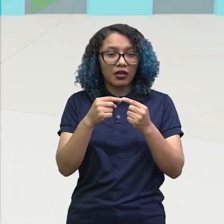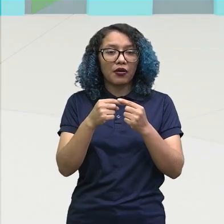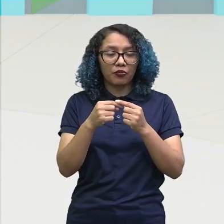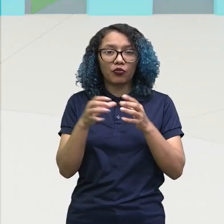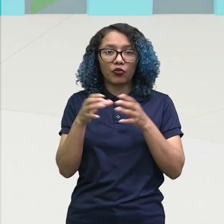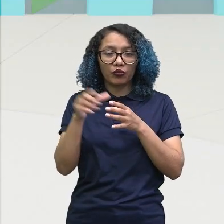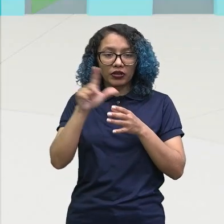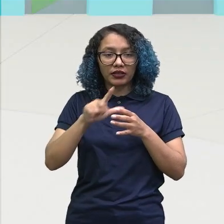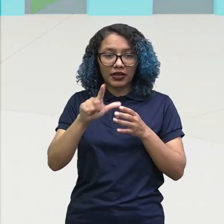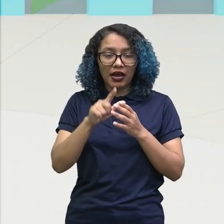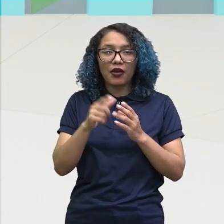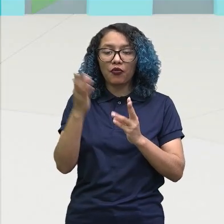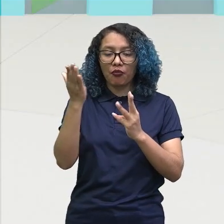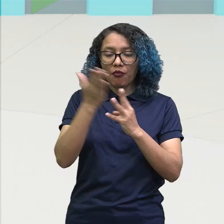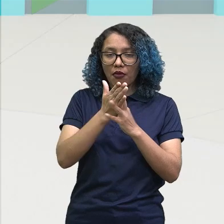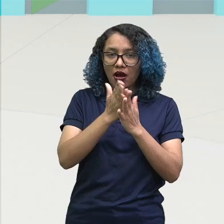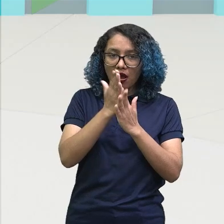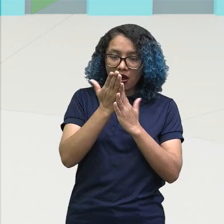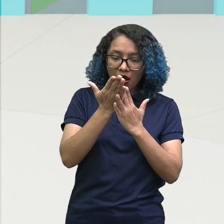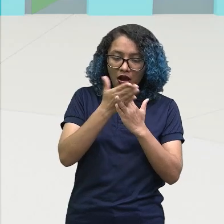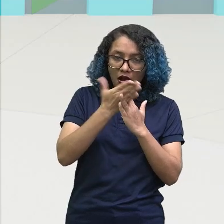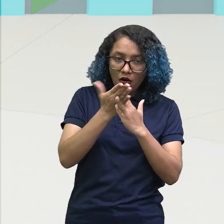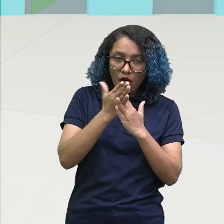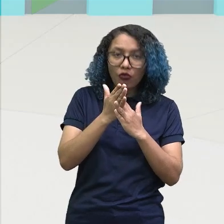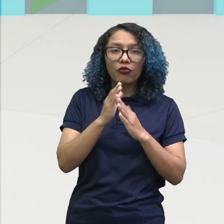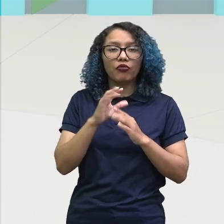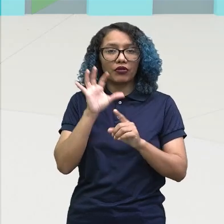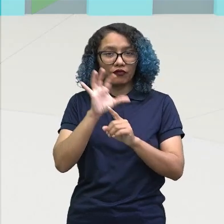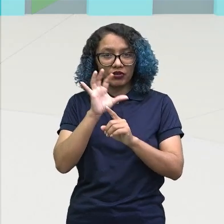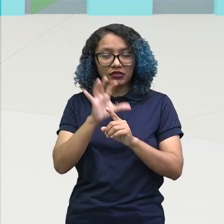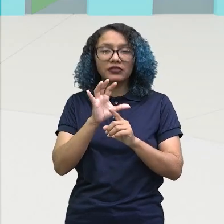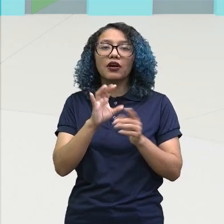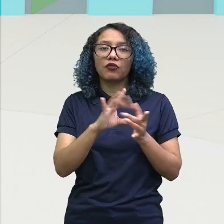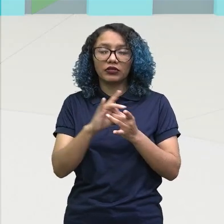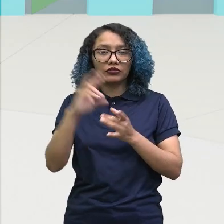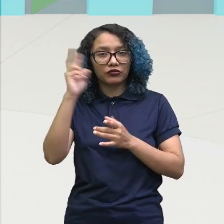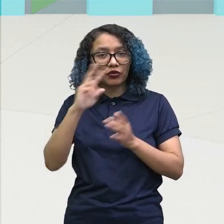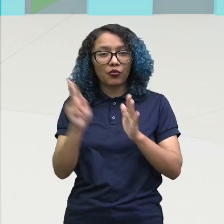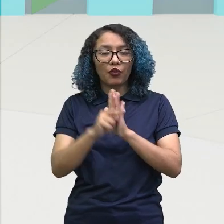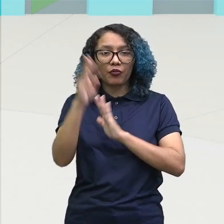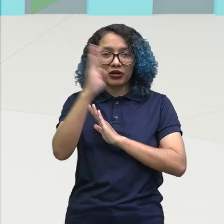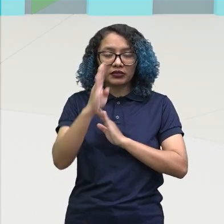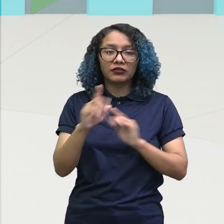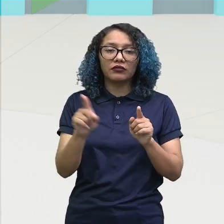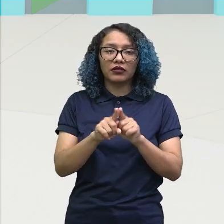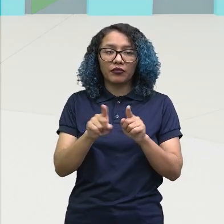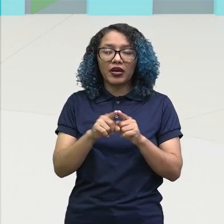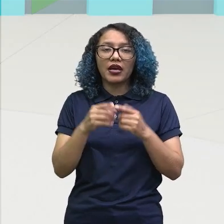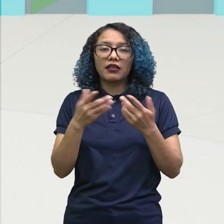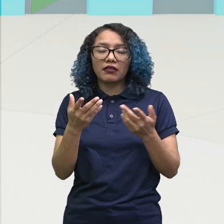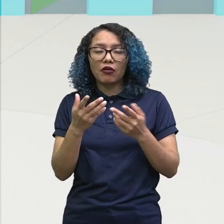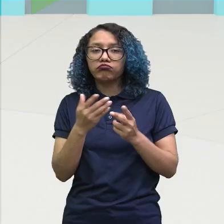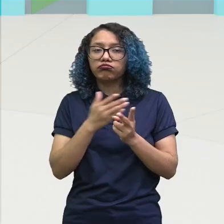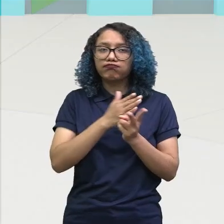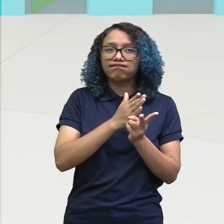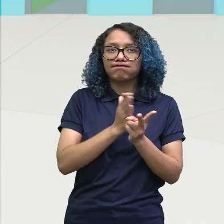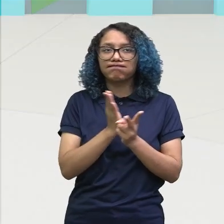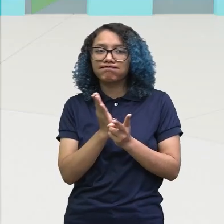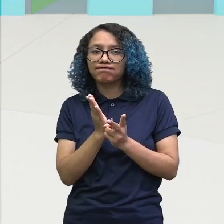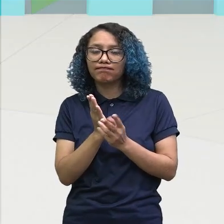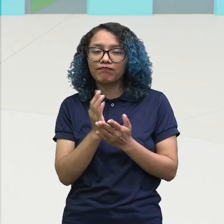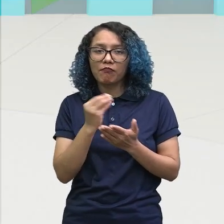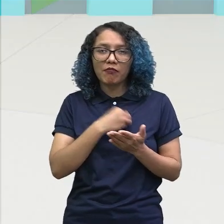influenciar, inclusive, aqui no Brasil, todo esse contexto histórico, e o ser humano vai ficar entre a fé e a razão, por exemplo, entre